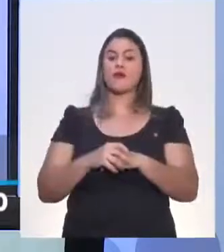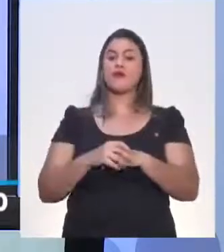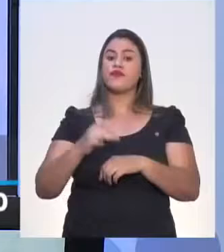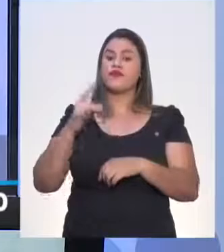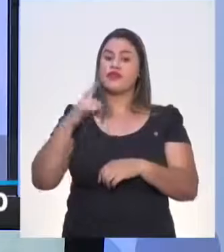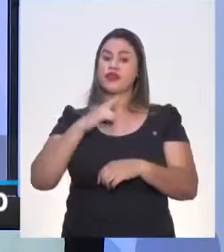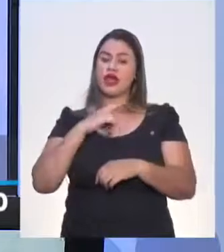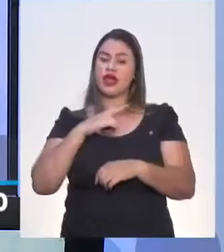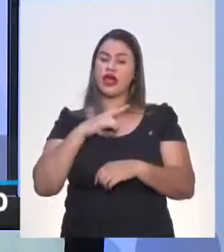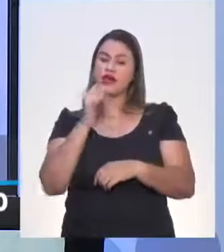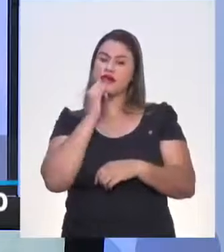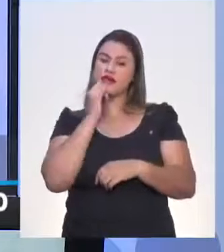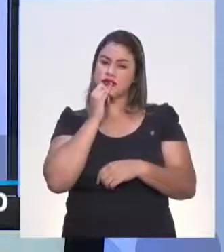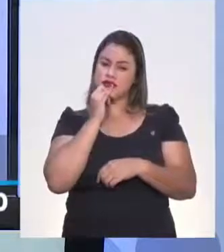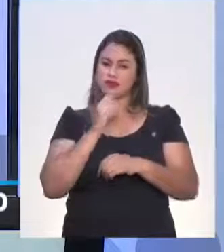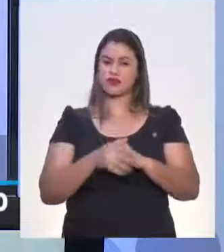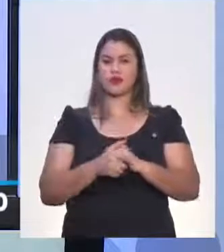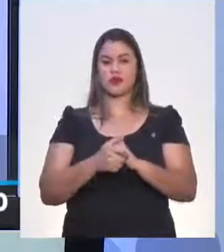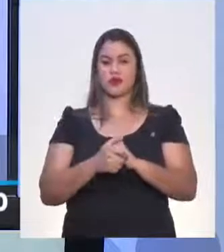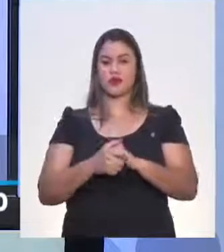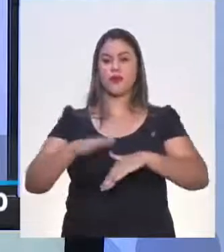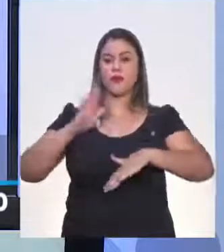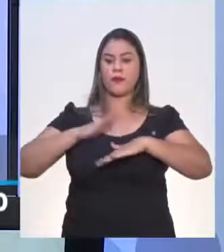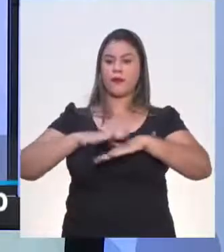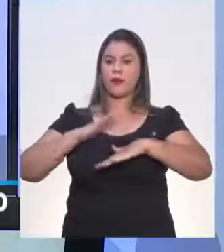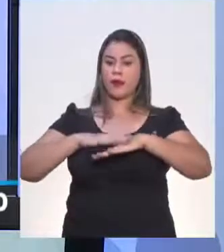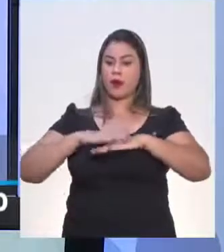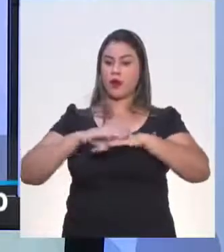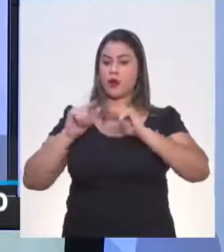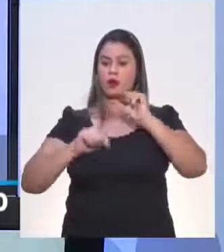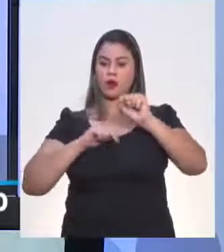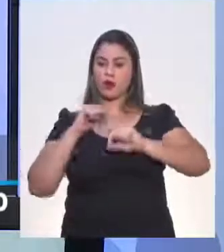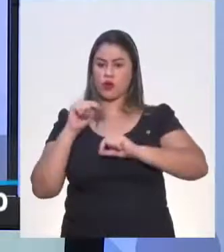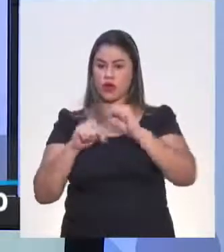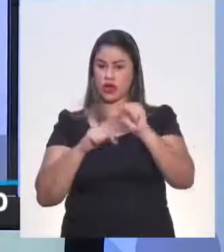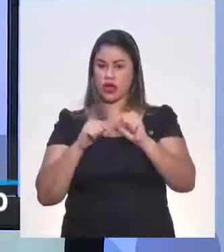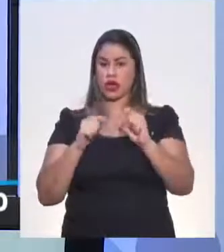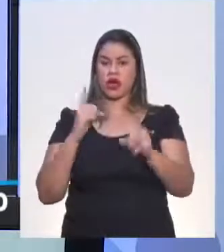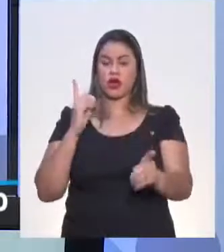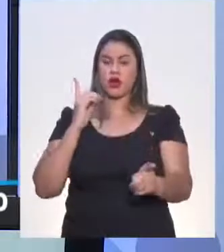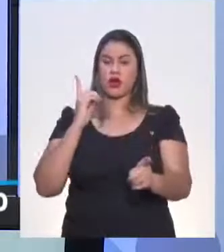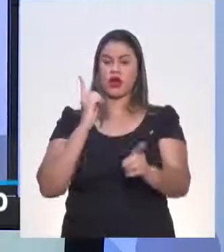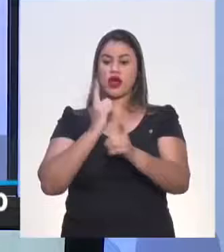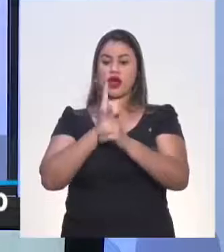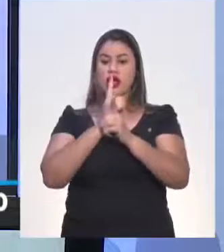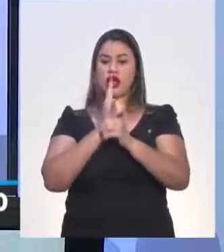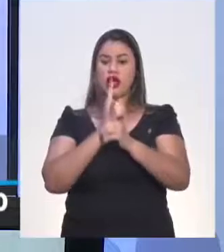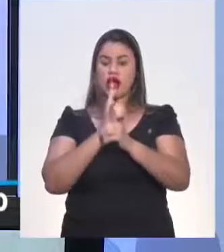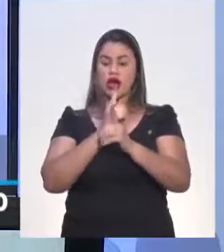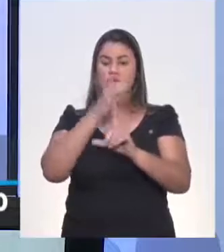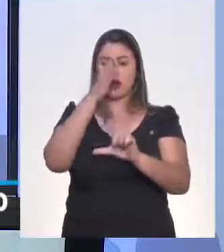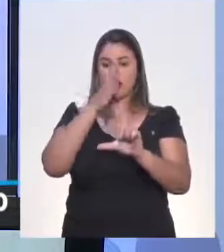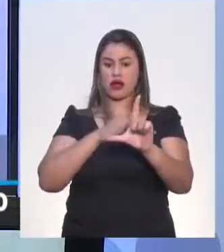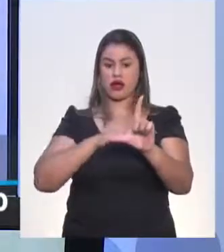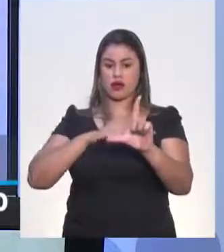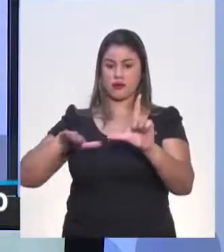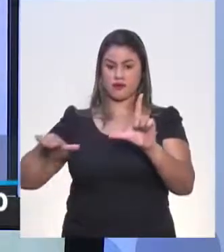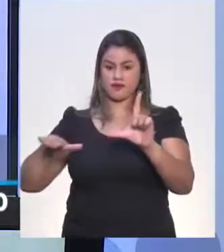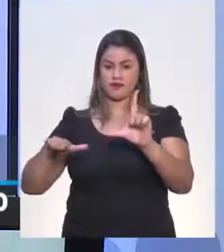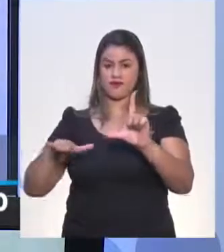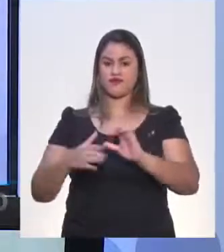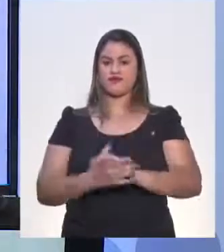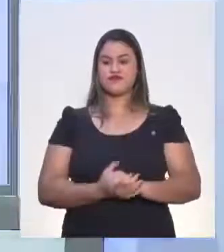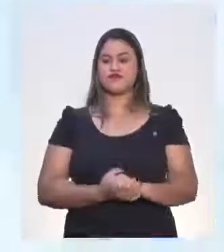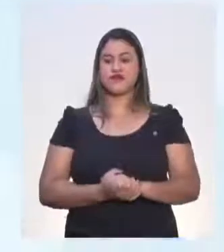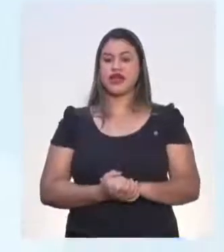exemplo que é como resolver primeiro a identificar a reta no plano cartesiano. Pode pôr na telinha para